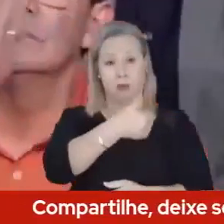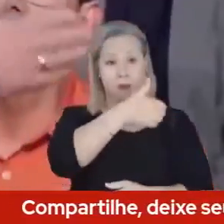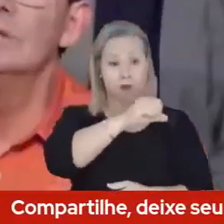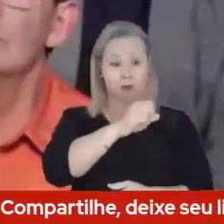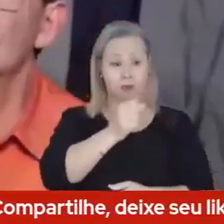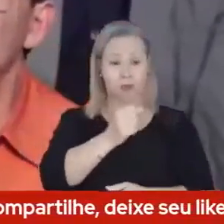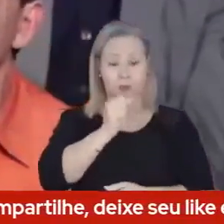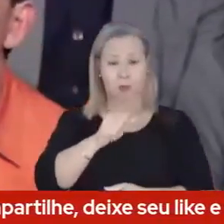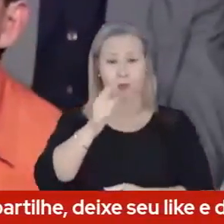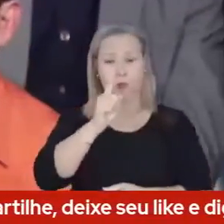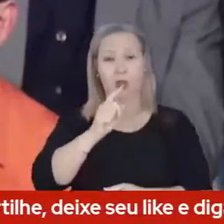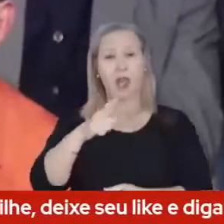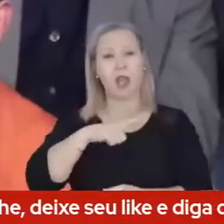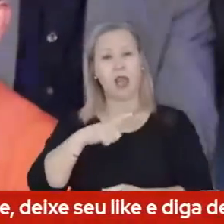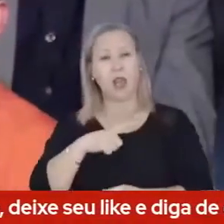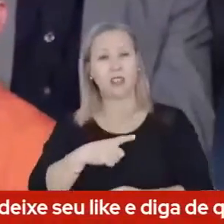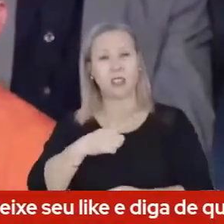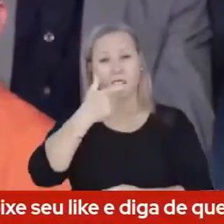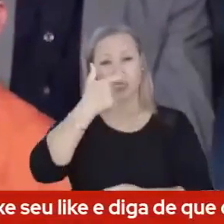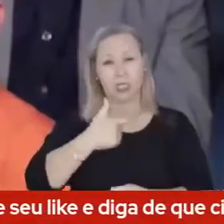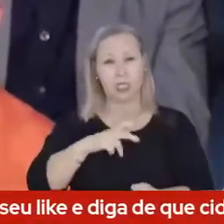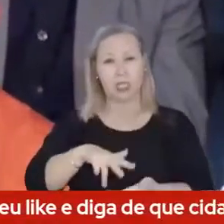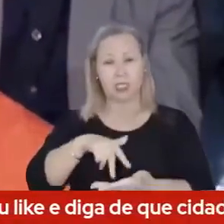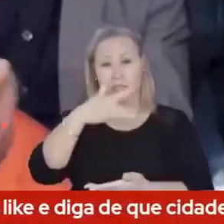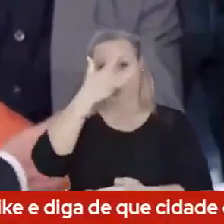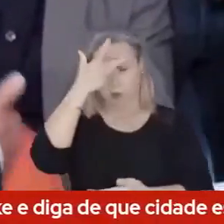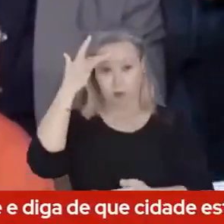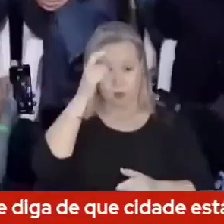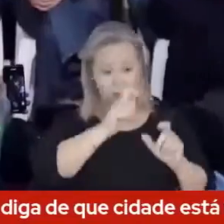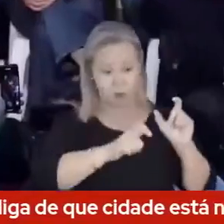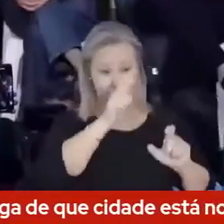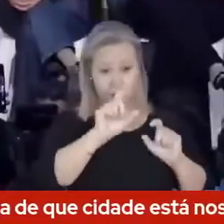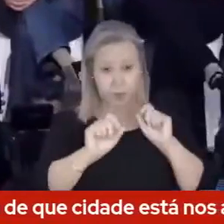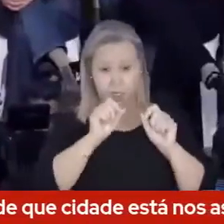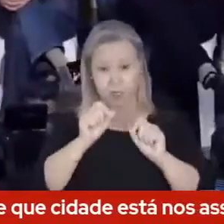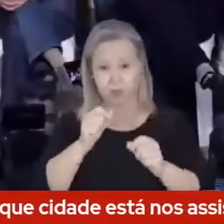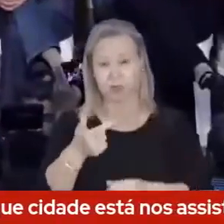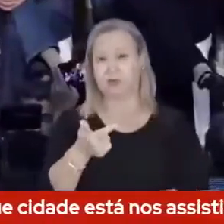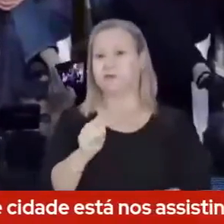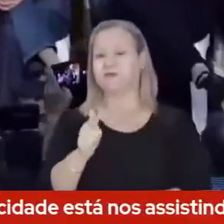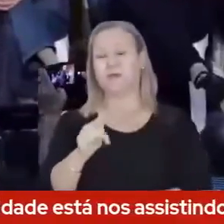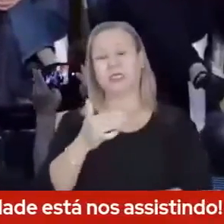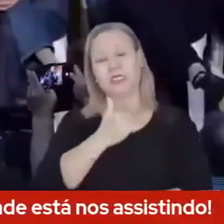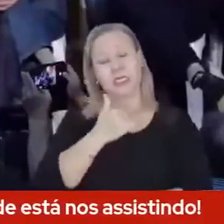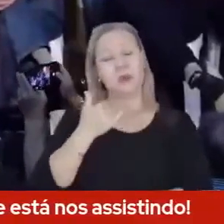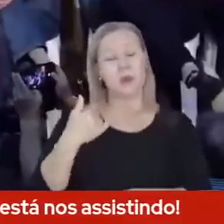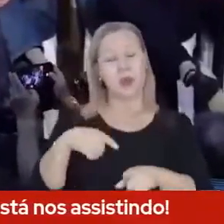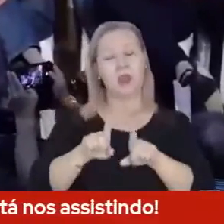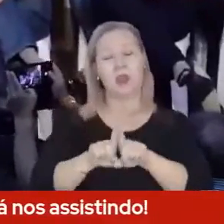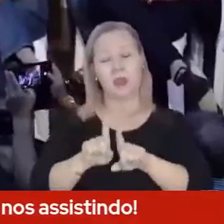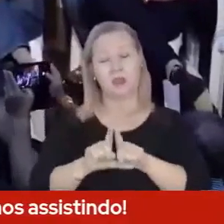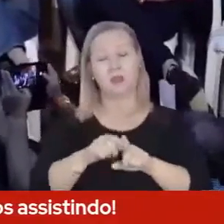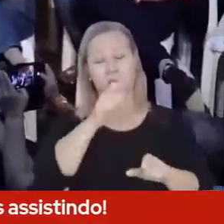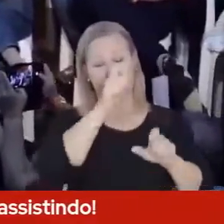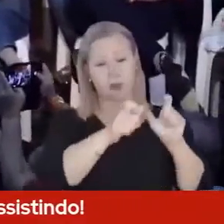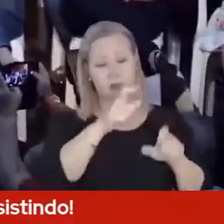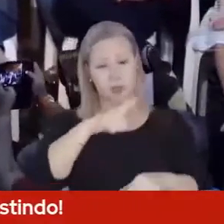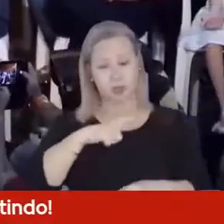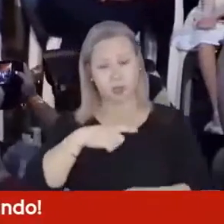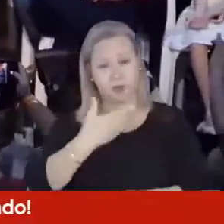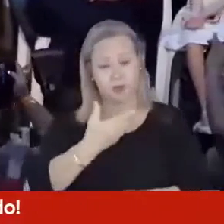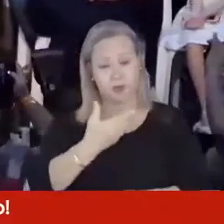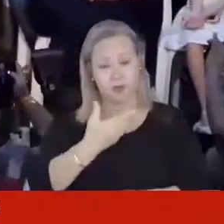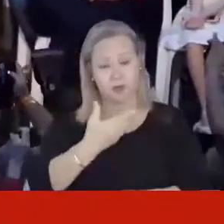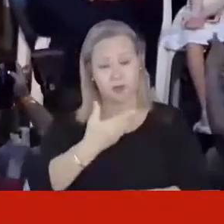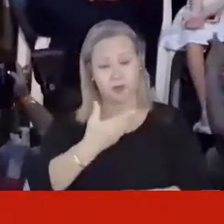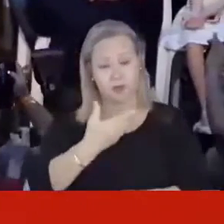políticas mais importantes desse país. Alguns já não estão mais entre nós. Mas companheiros como